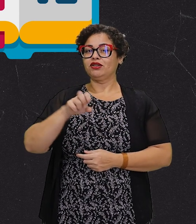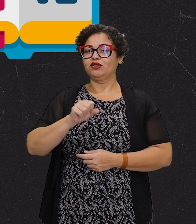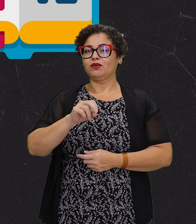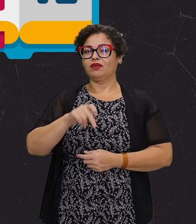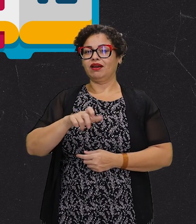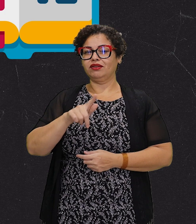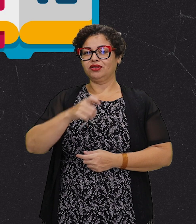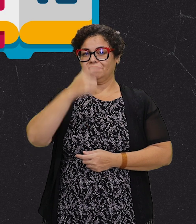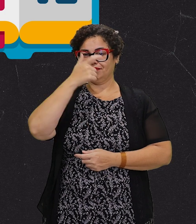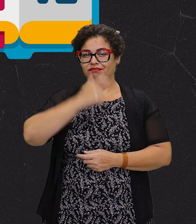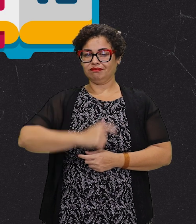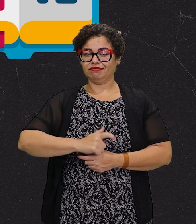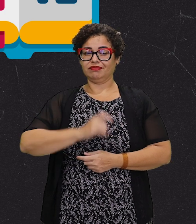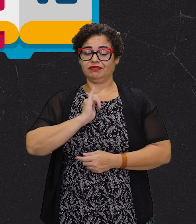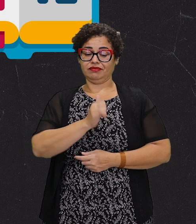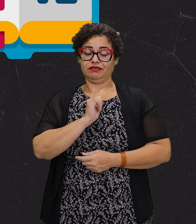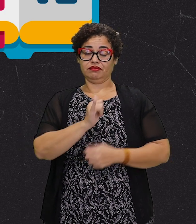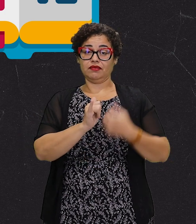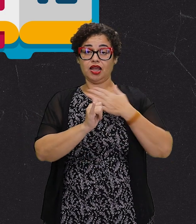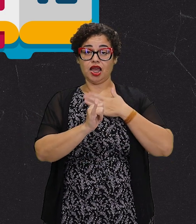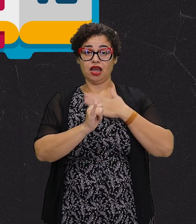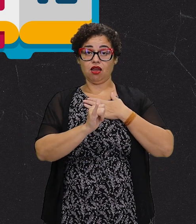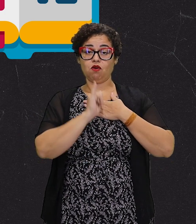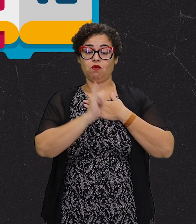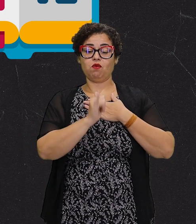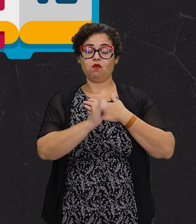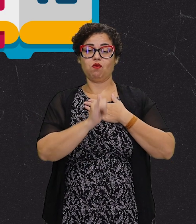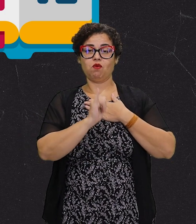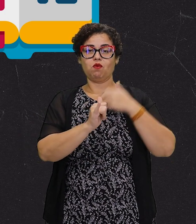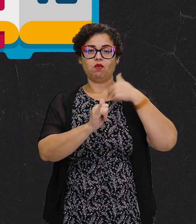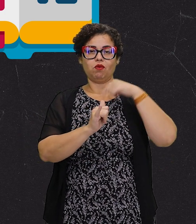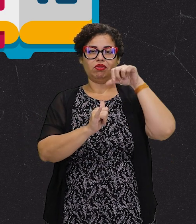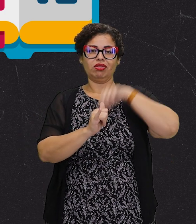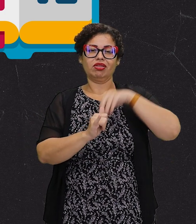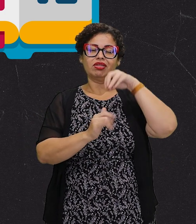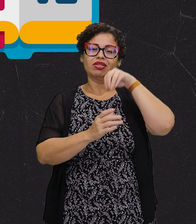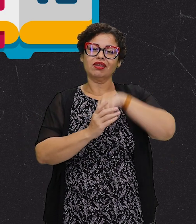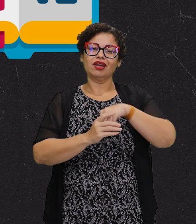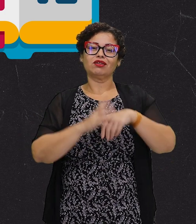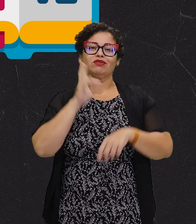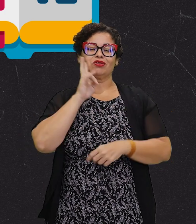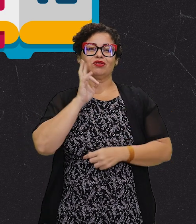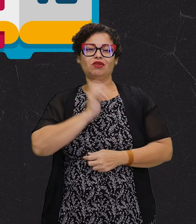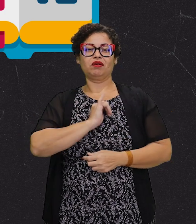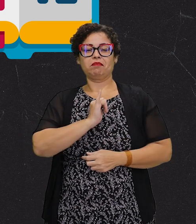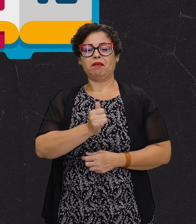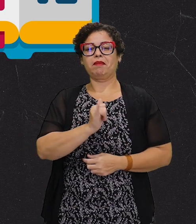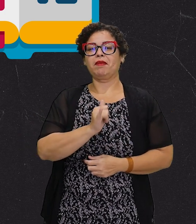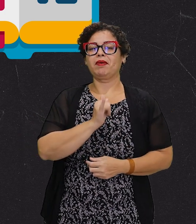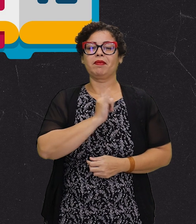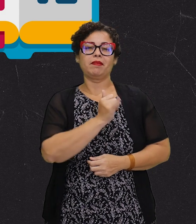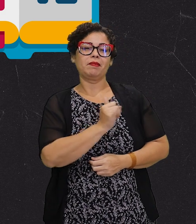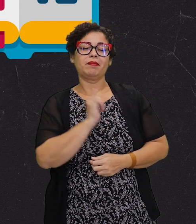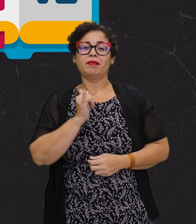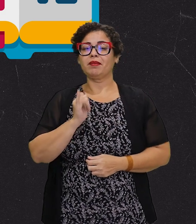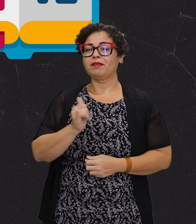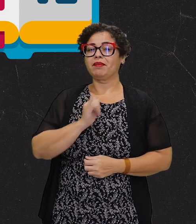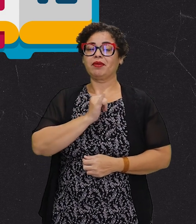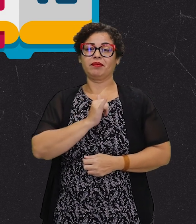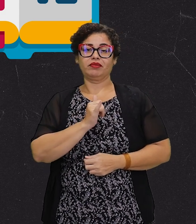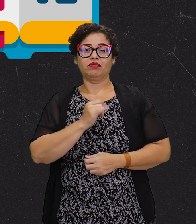Narrador-personagem. O narrador-personagem participa da história como um dos personagens.